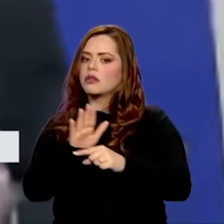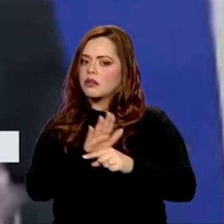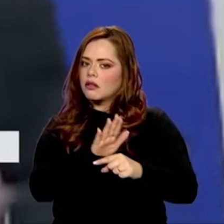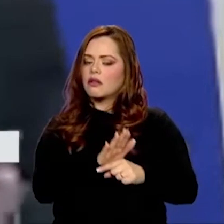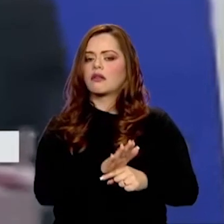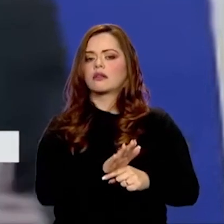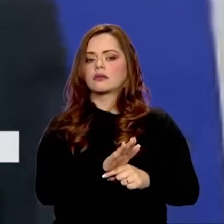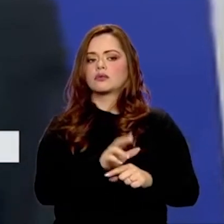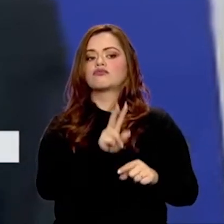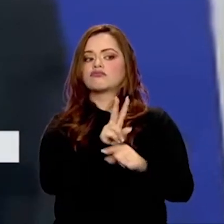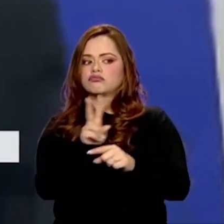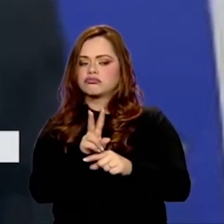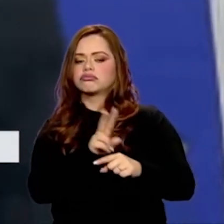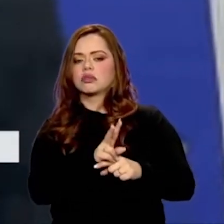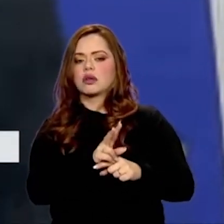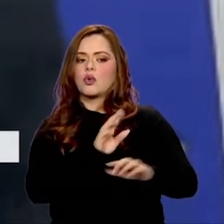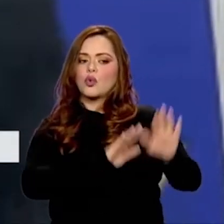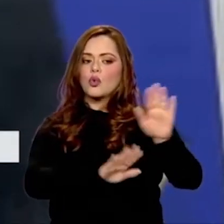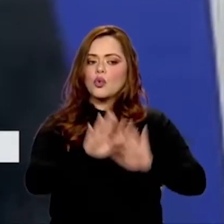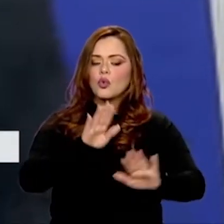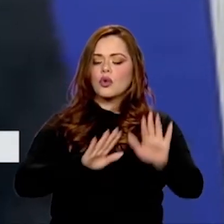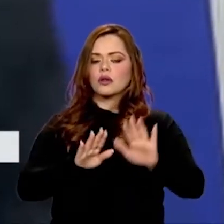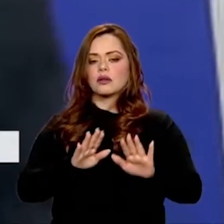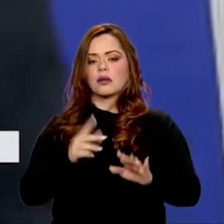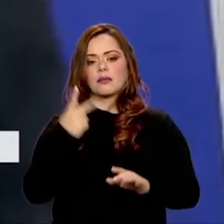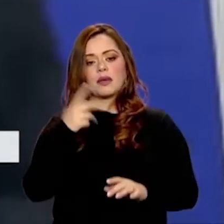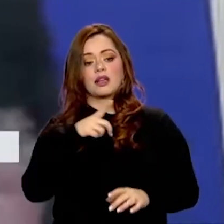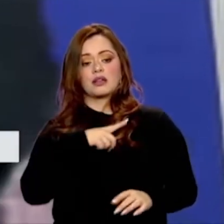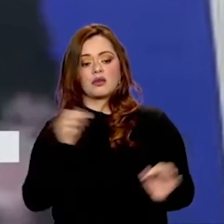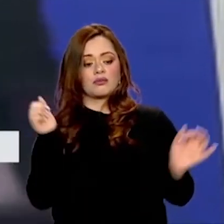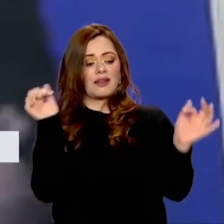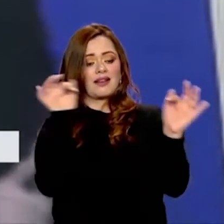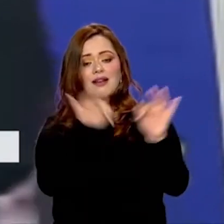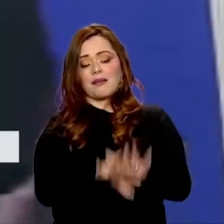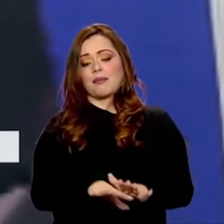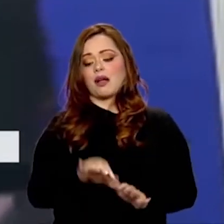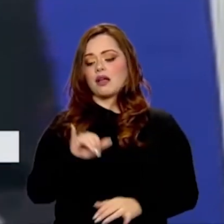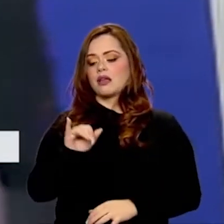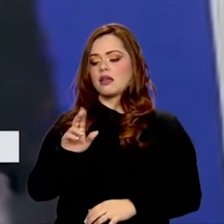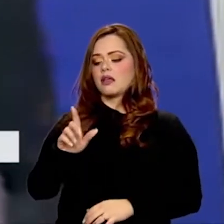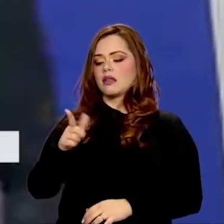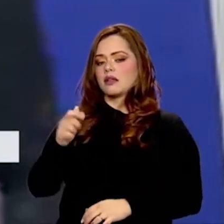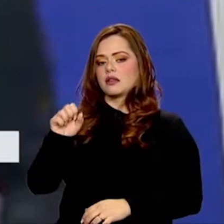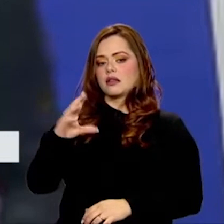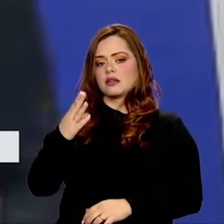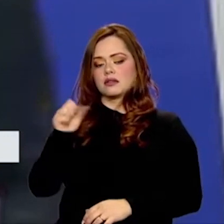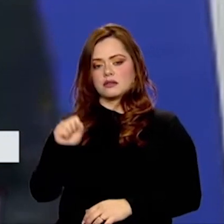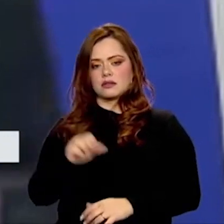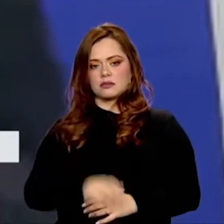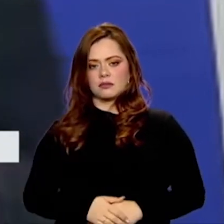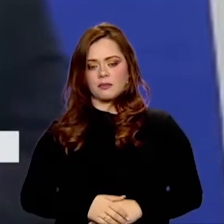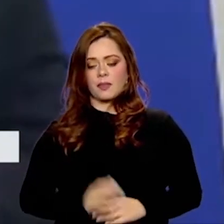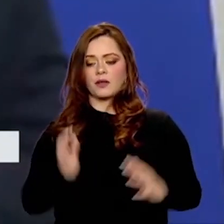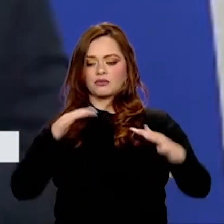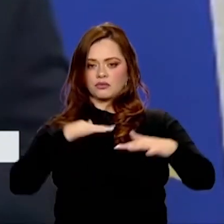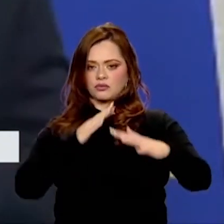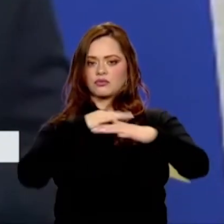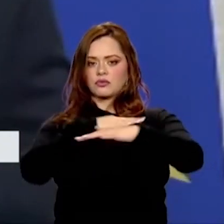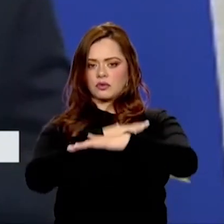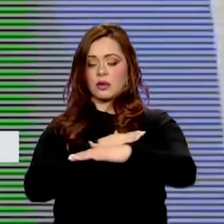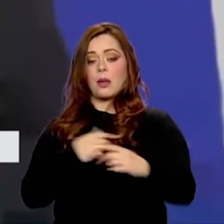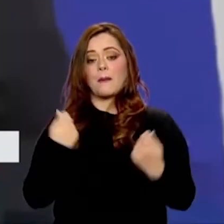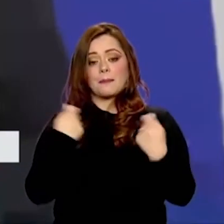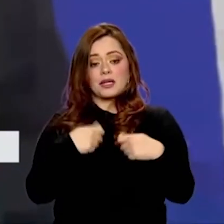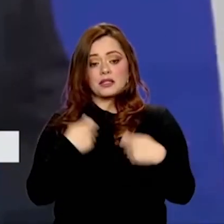que a gente evite a destruição de algumas ilhas, sabe, no Atlântico e no Pacífico. É isso. E nós queremos cuidar da